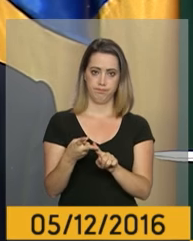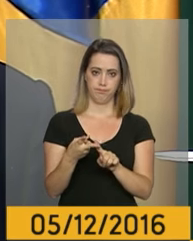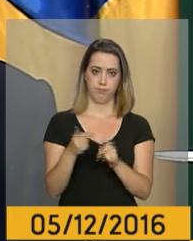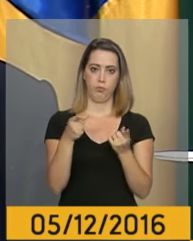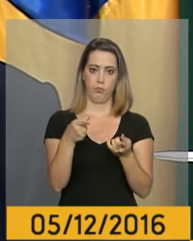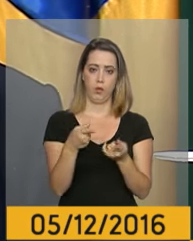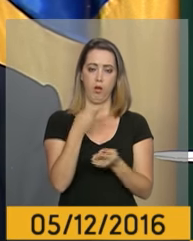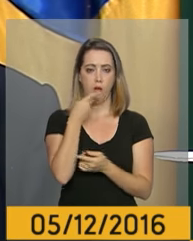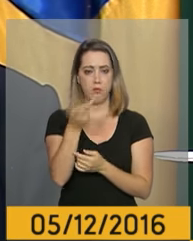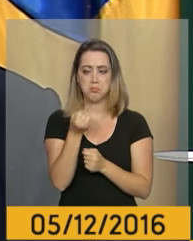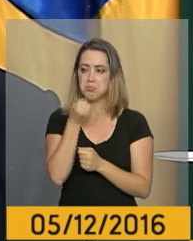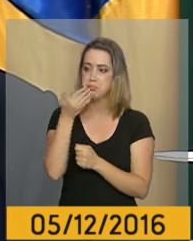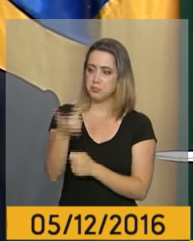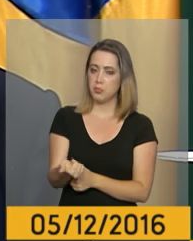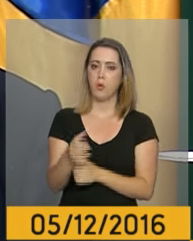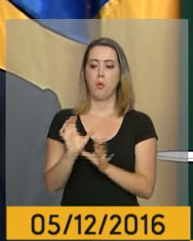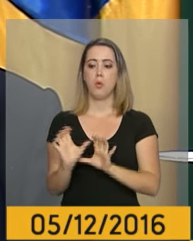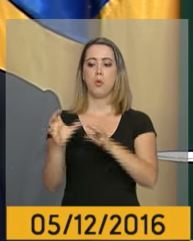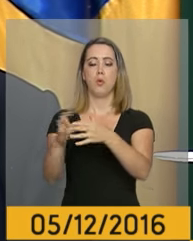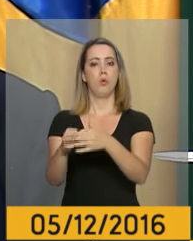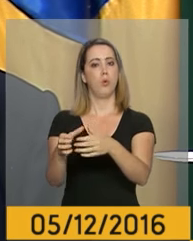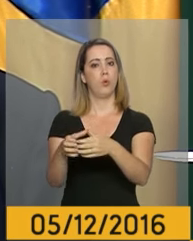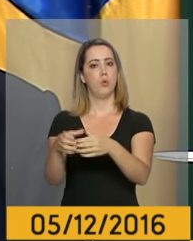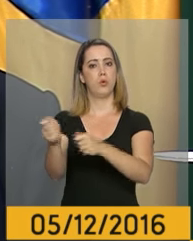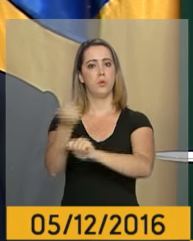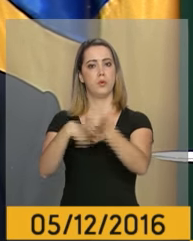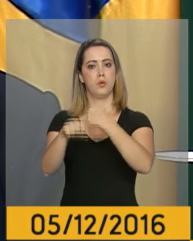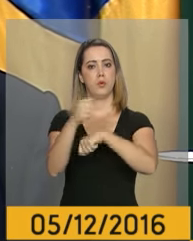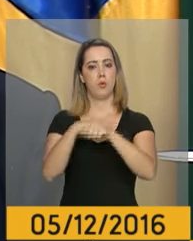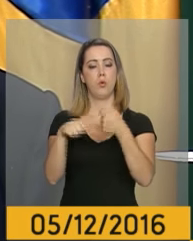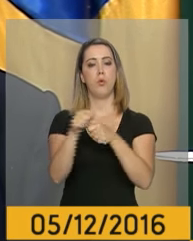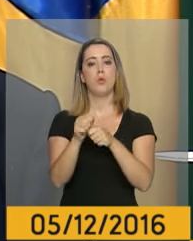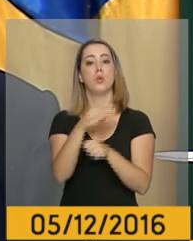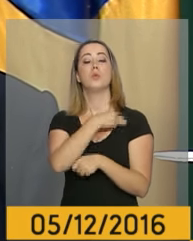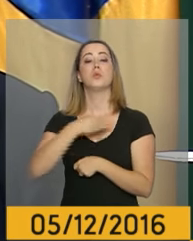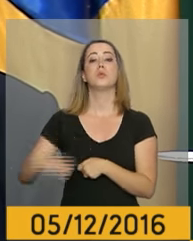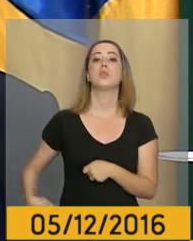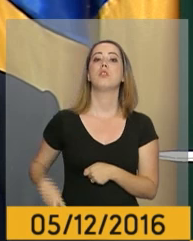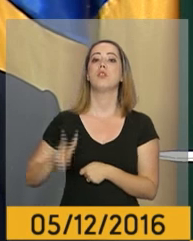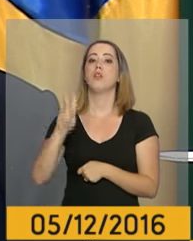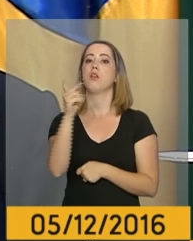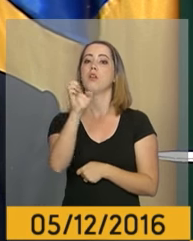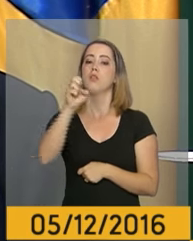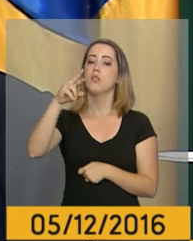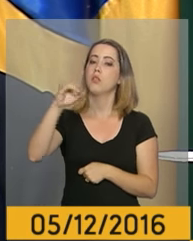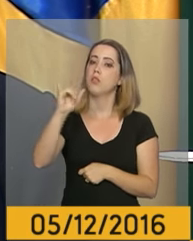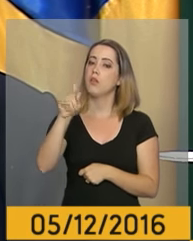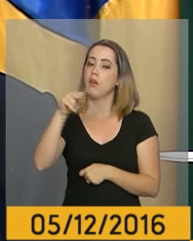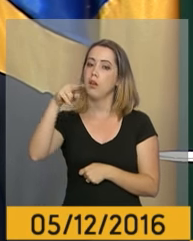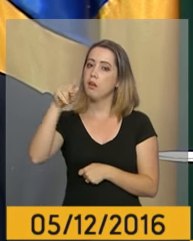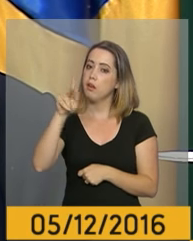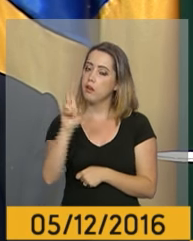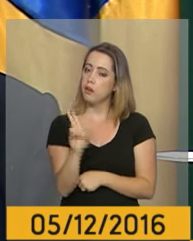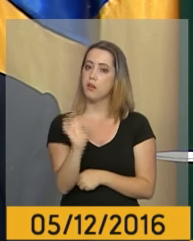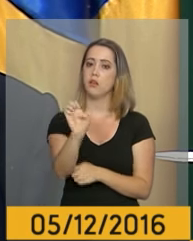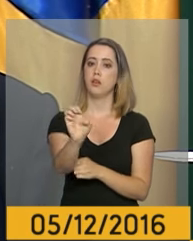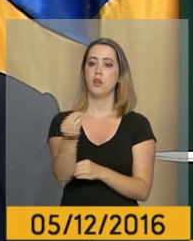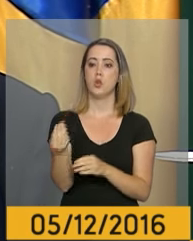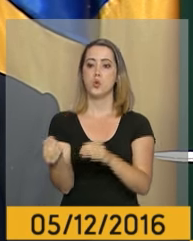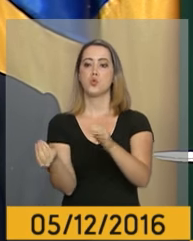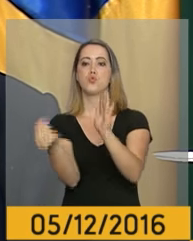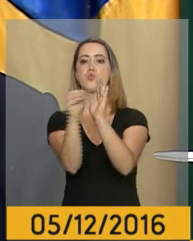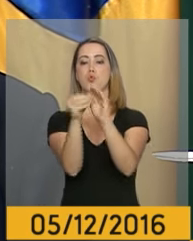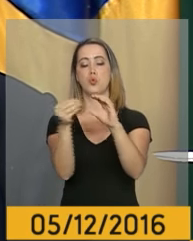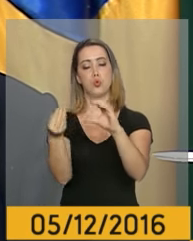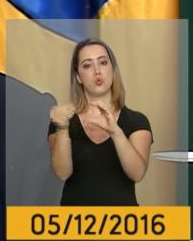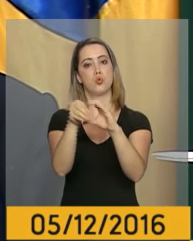um elogio à equipe econômica titularizada pelo ministro Henrique Meirelles, onde está a Secretaria da Previdência com o